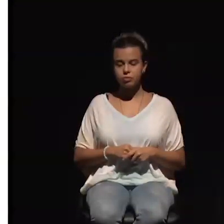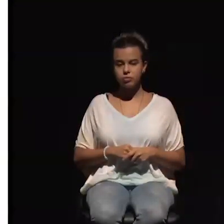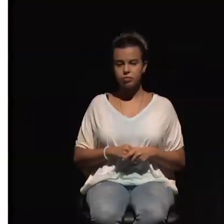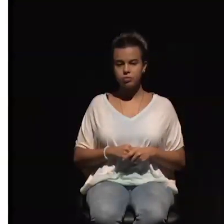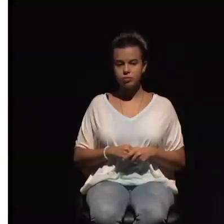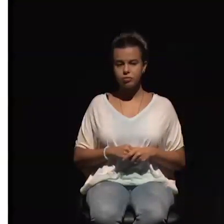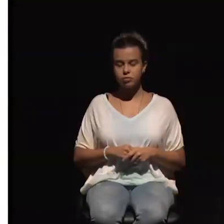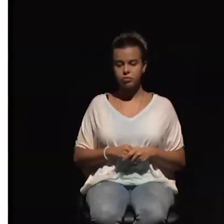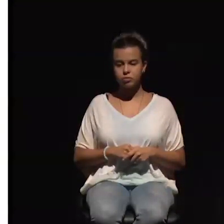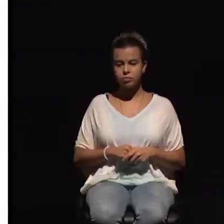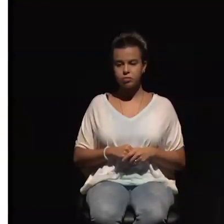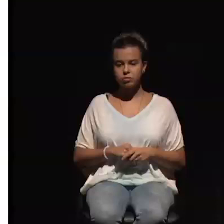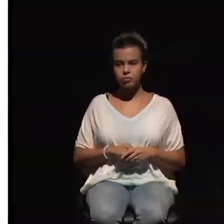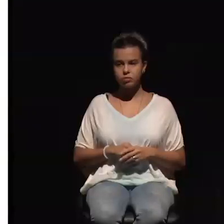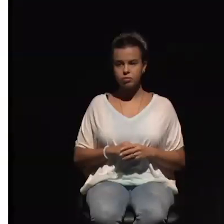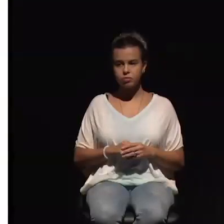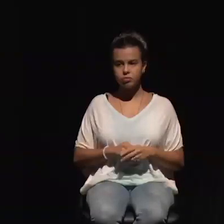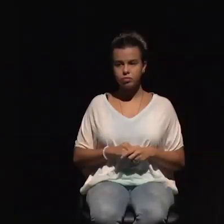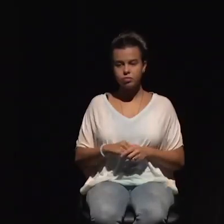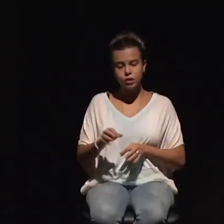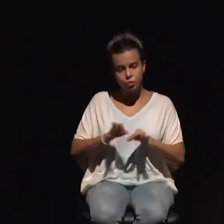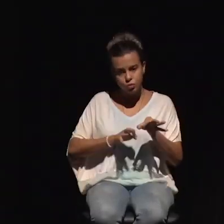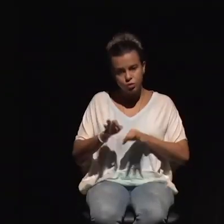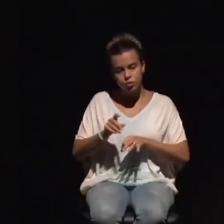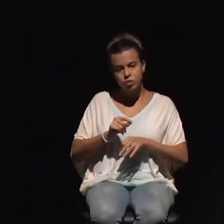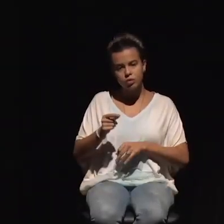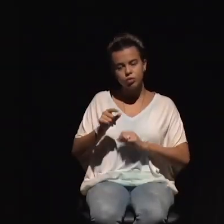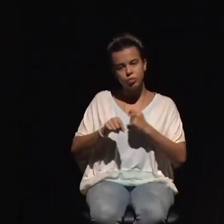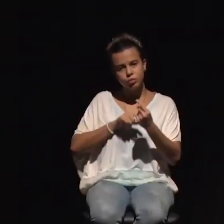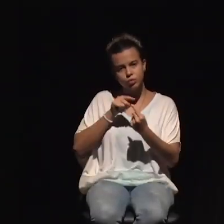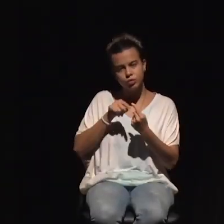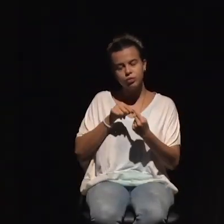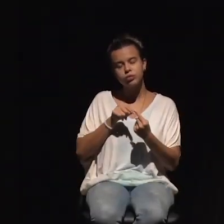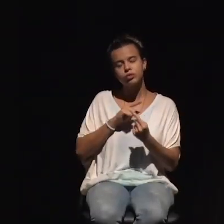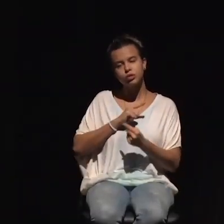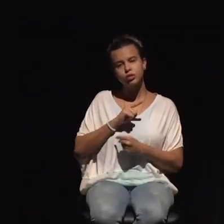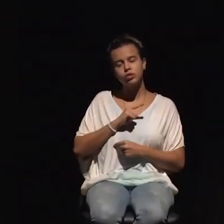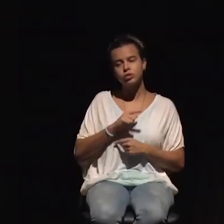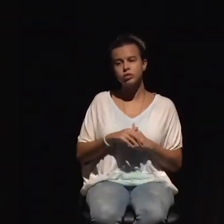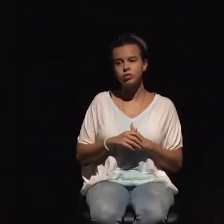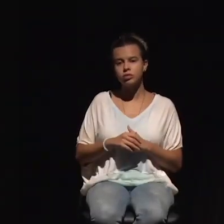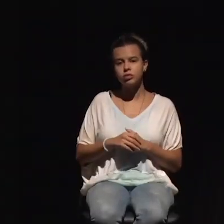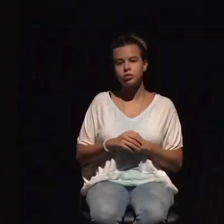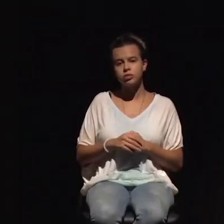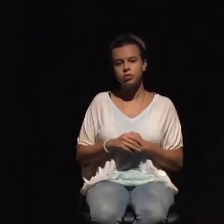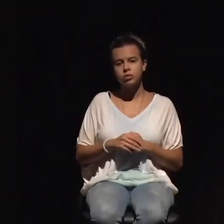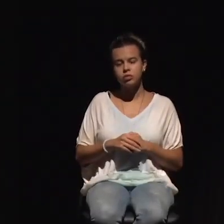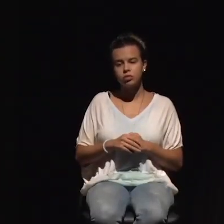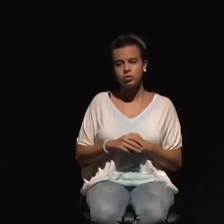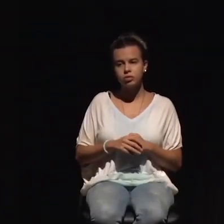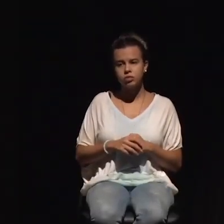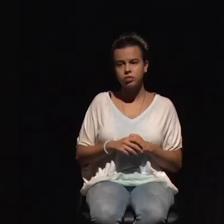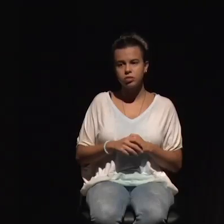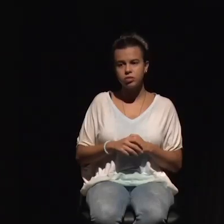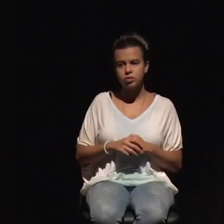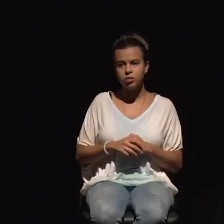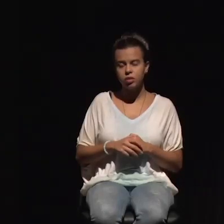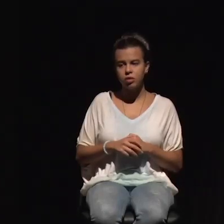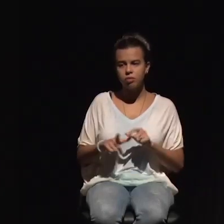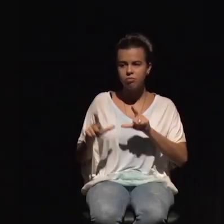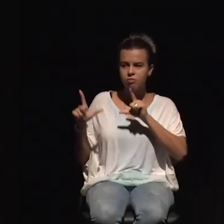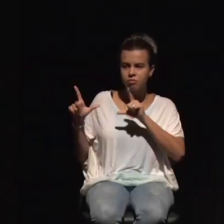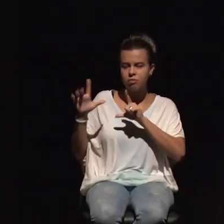e o projeto buscava de alguma forma deixar essa imagem um pouco